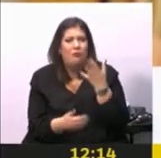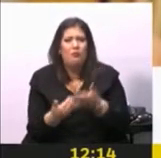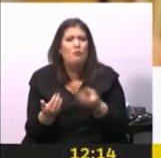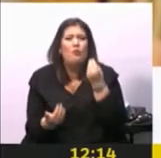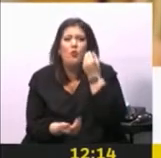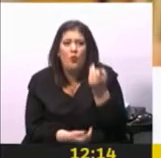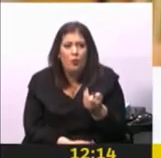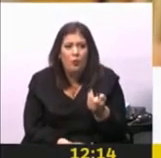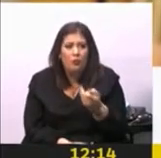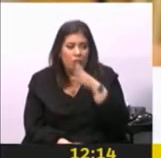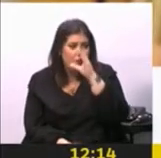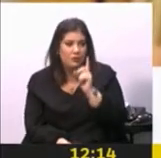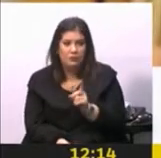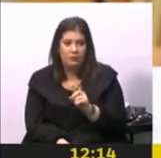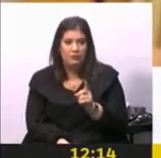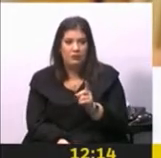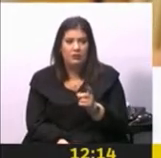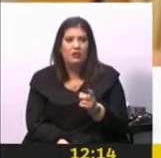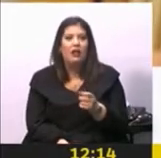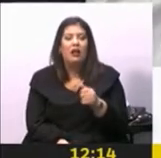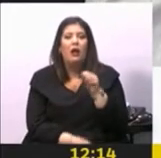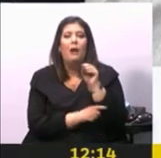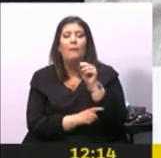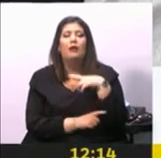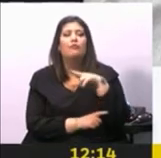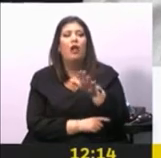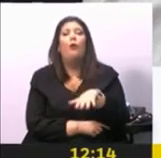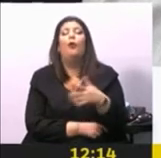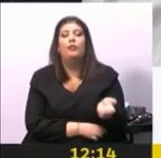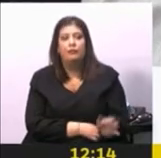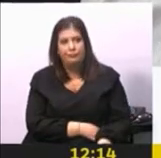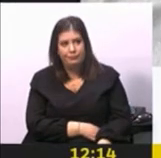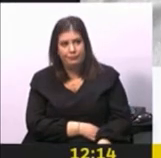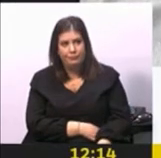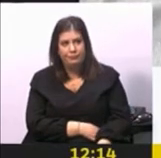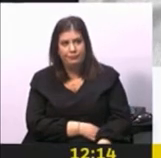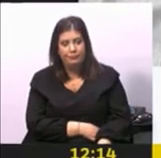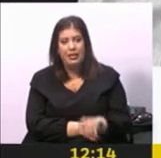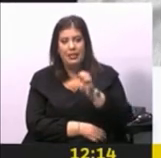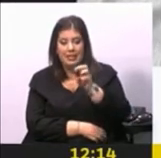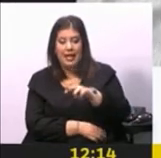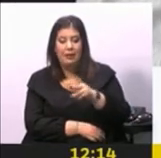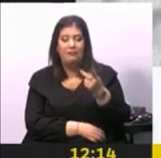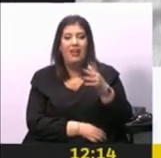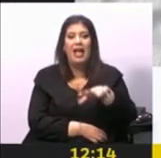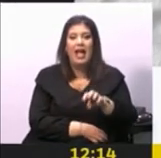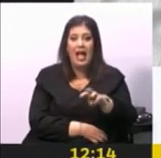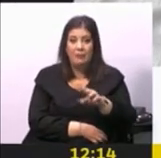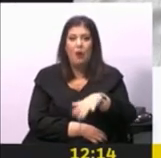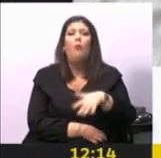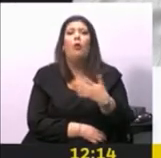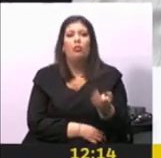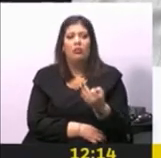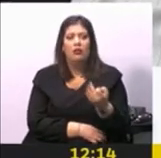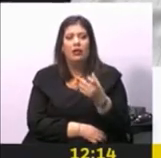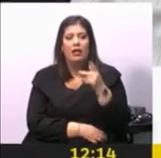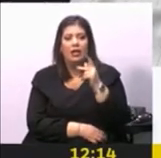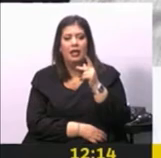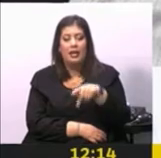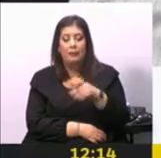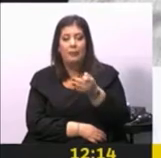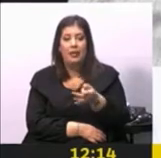se percebe onde é que esteve o Banco de Portugal, não se percebe onde é que esteve a CMVM, auditoras como a KPMG,